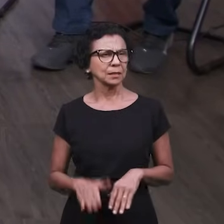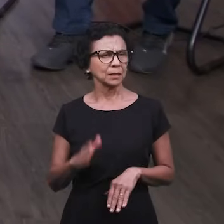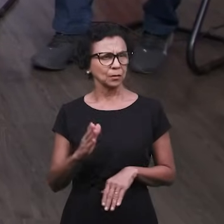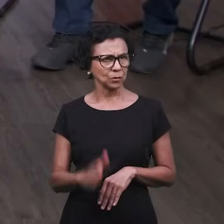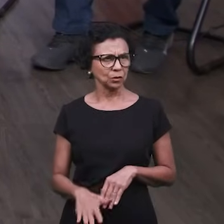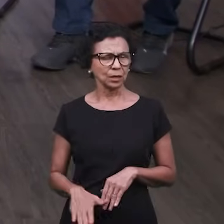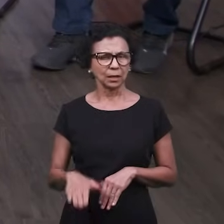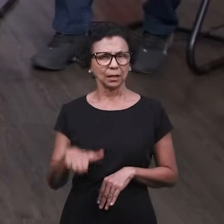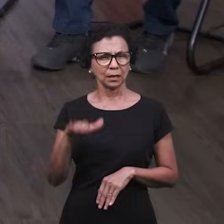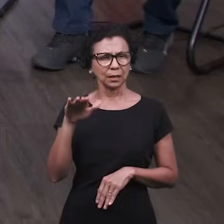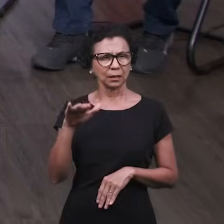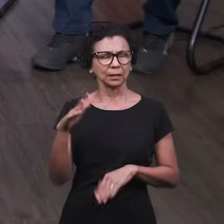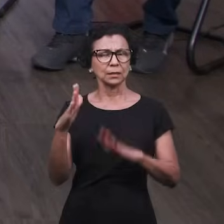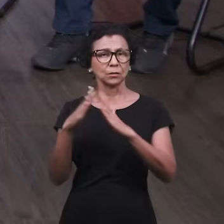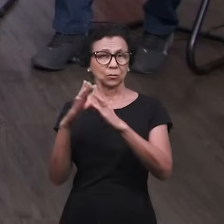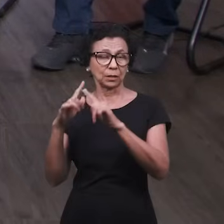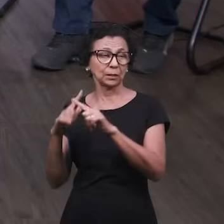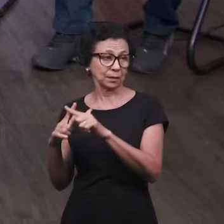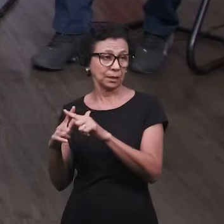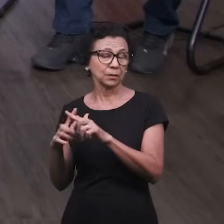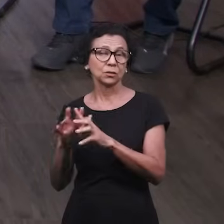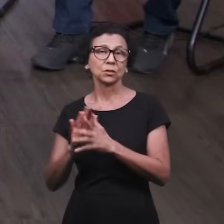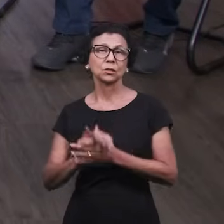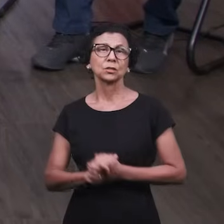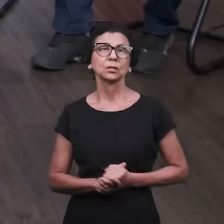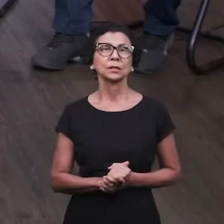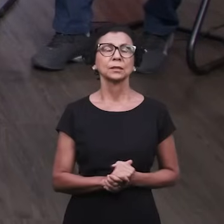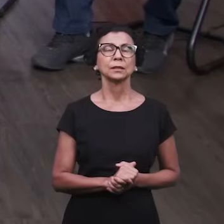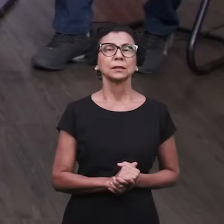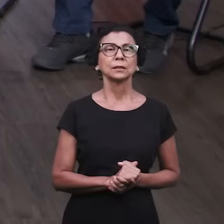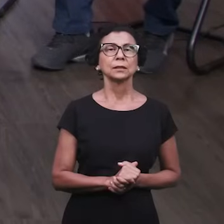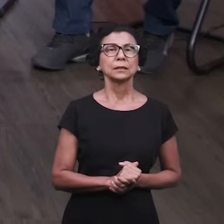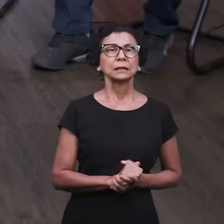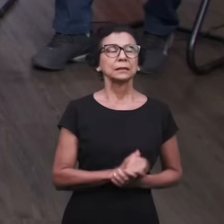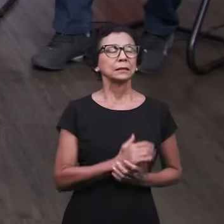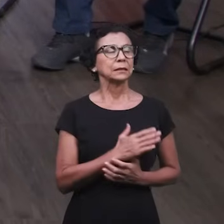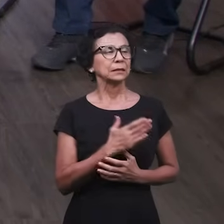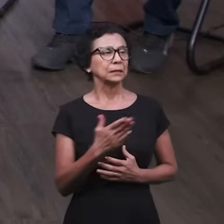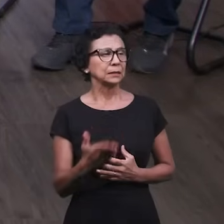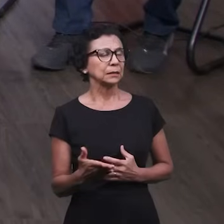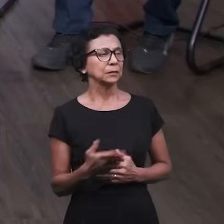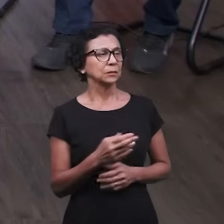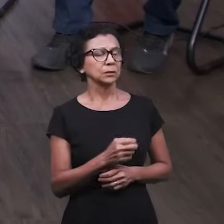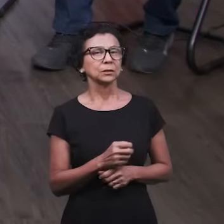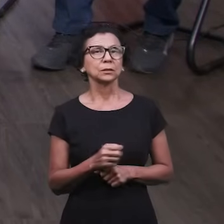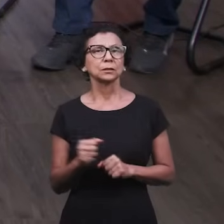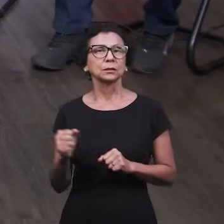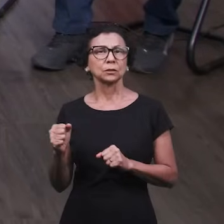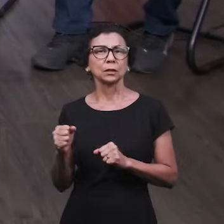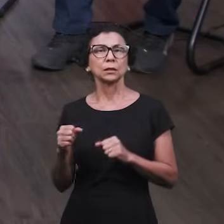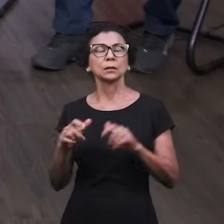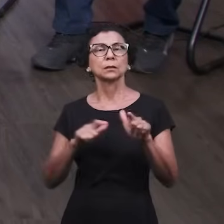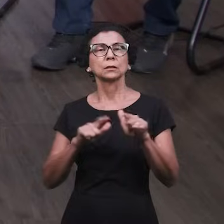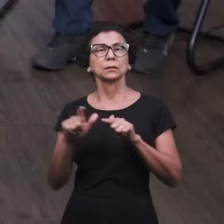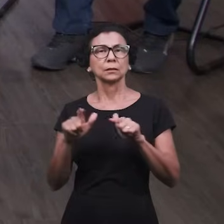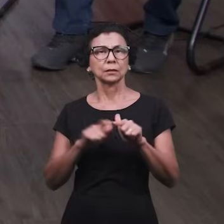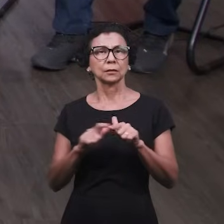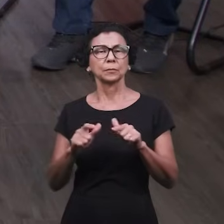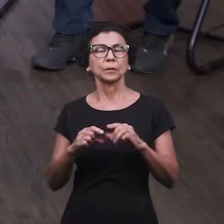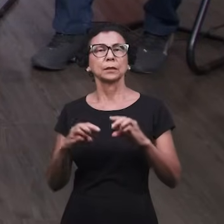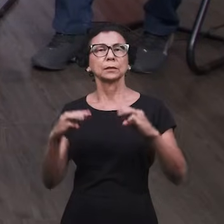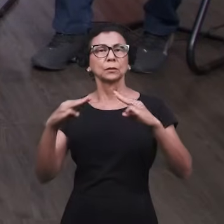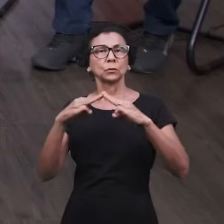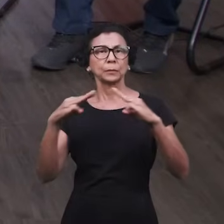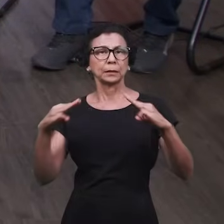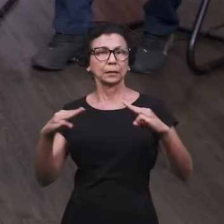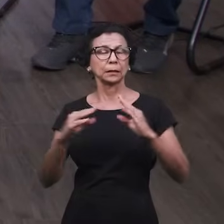Um casal tão jovem e já também trabalhando no louvor. São integrantes do grupo do Manaim, não é isso? Isso mesmo. Fique